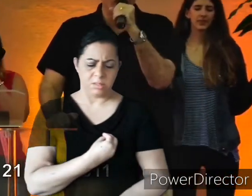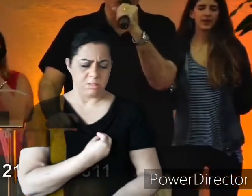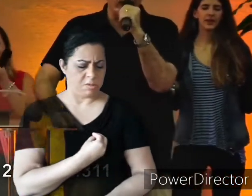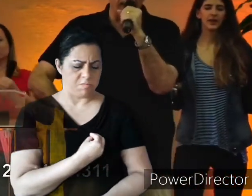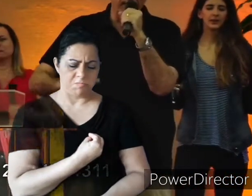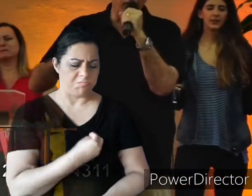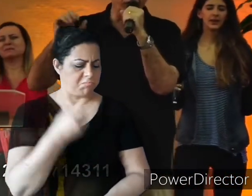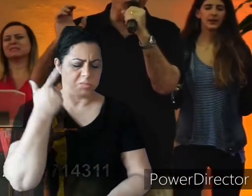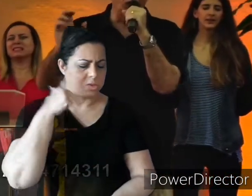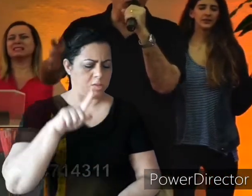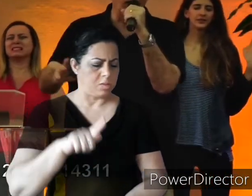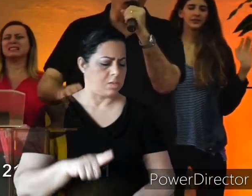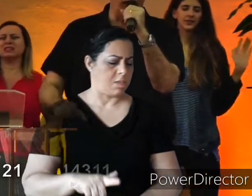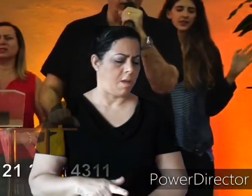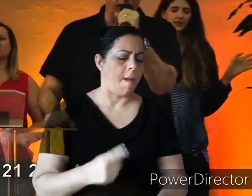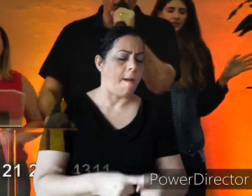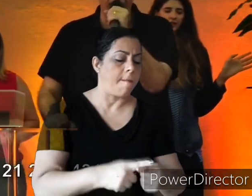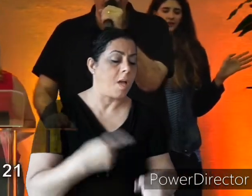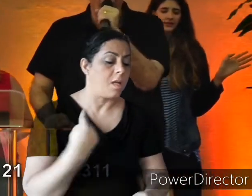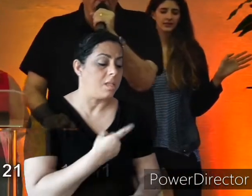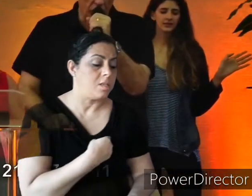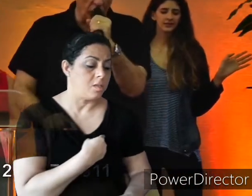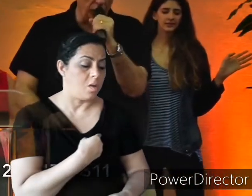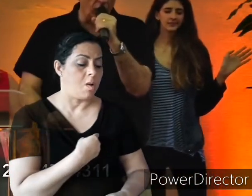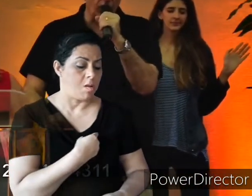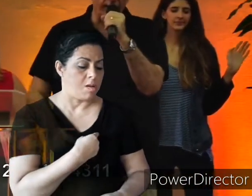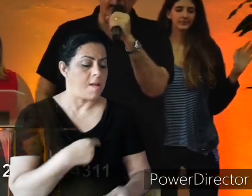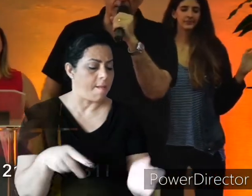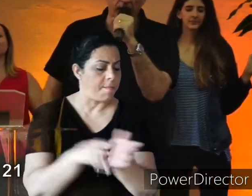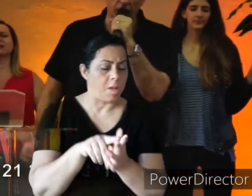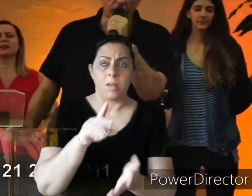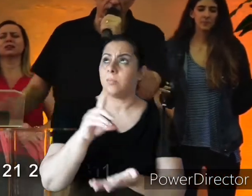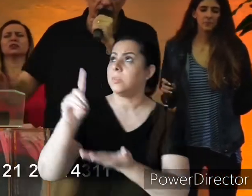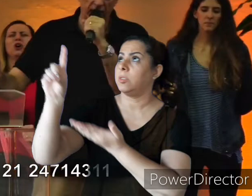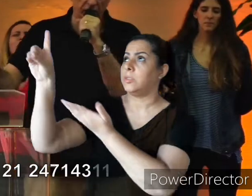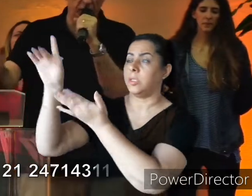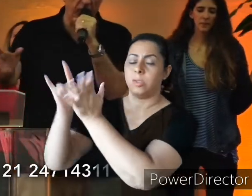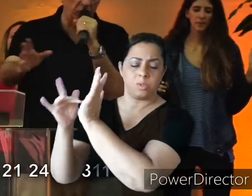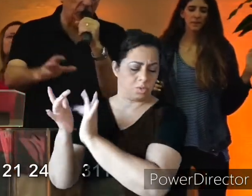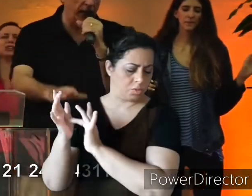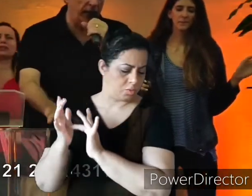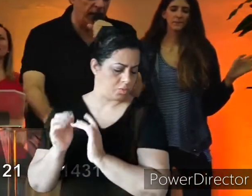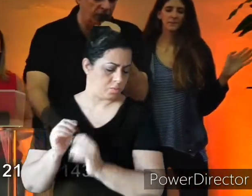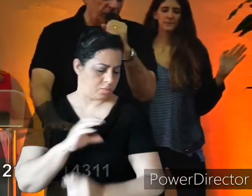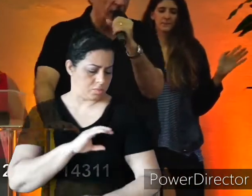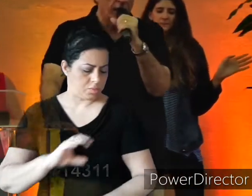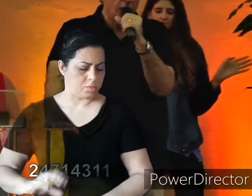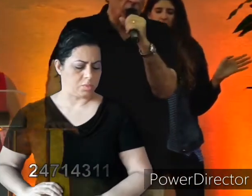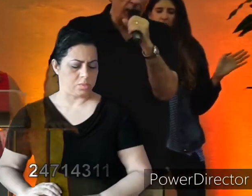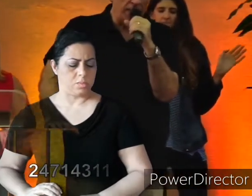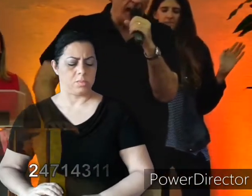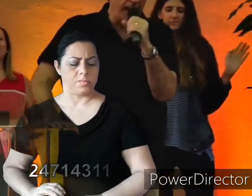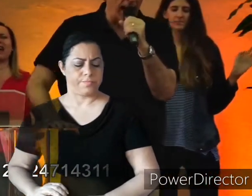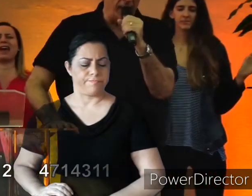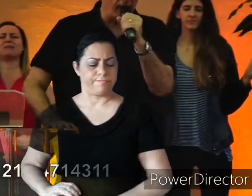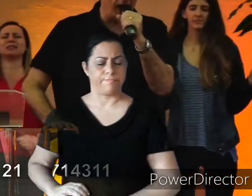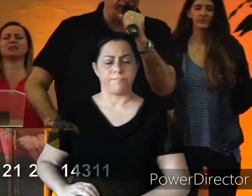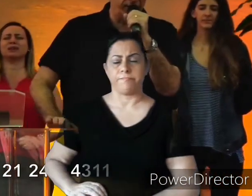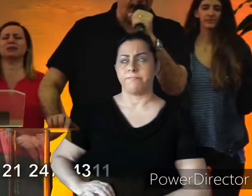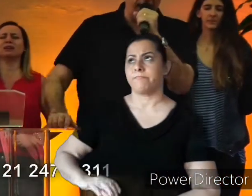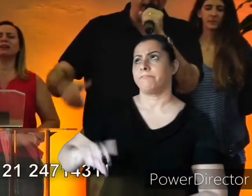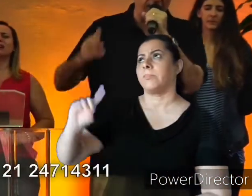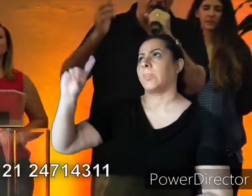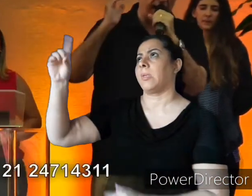Senhor. Vai mandando fogo agora, Deus. Que o teu fogo vai queimando todos esses espíritos malignos. Toda